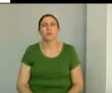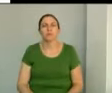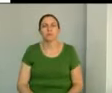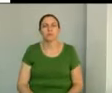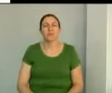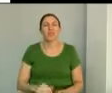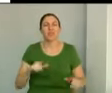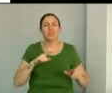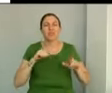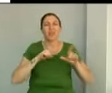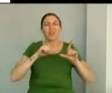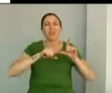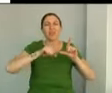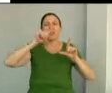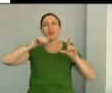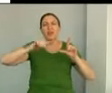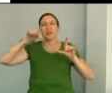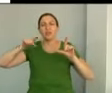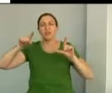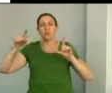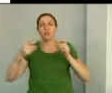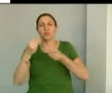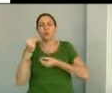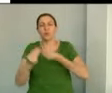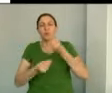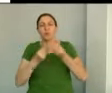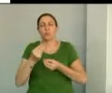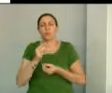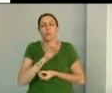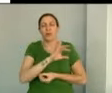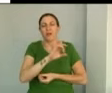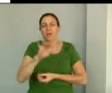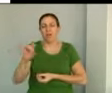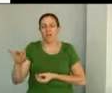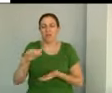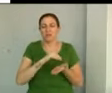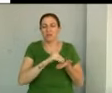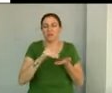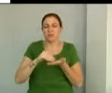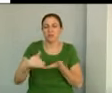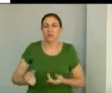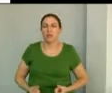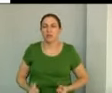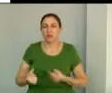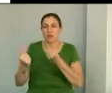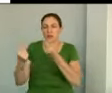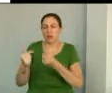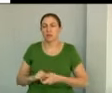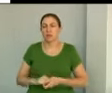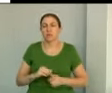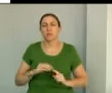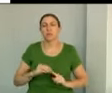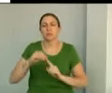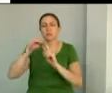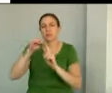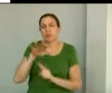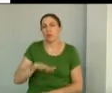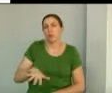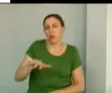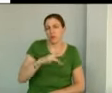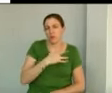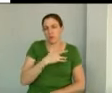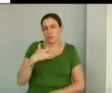um gráfico para ilustrar, né, como é que está a despesa por órgão de governo. Então, pode ver que as maiores despesas aqui são da